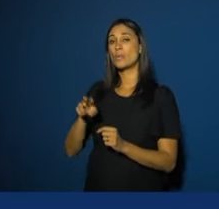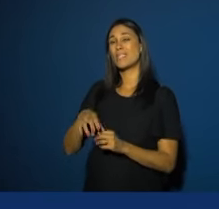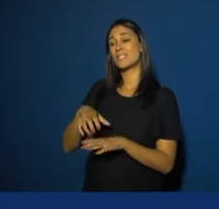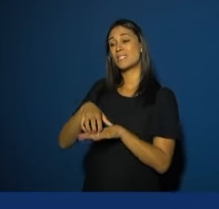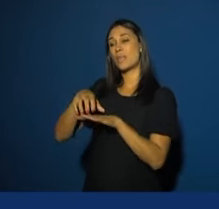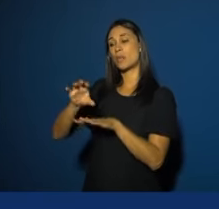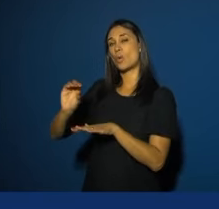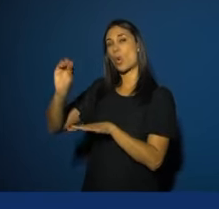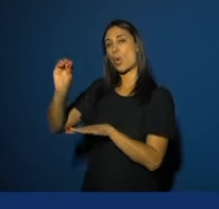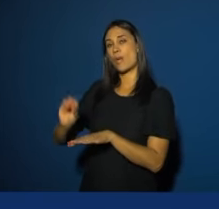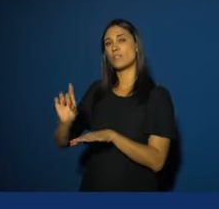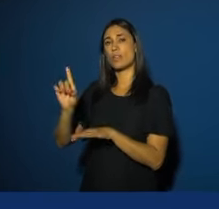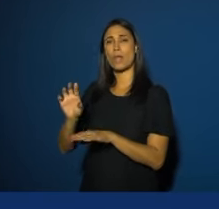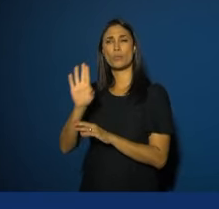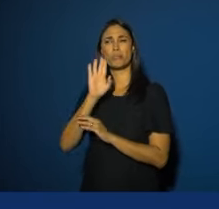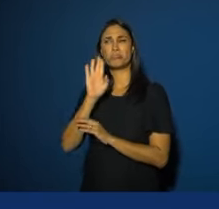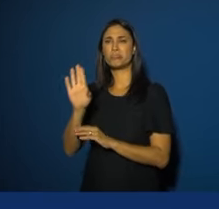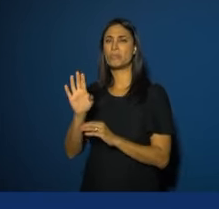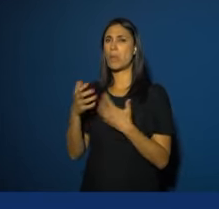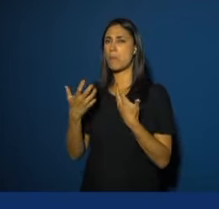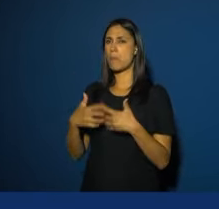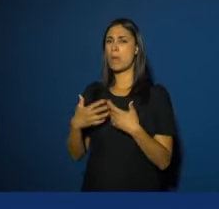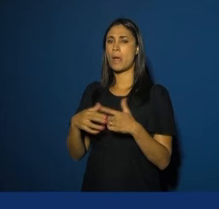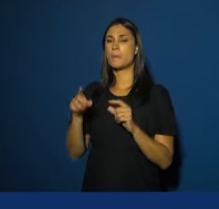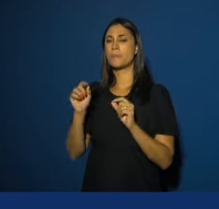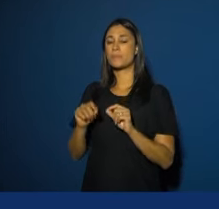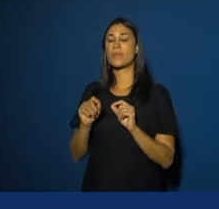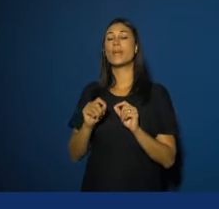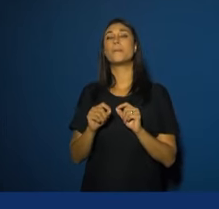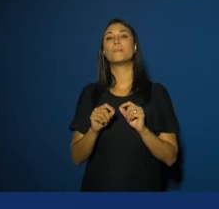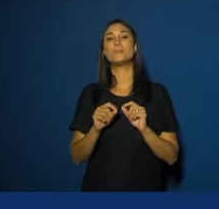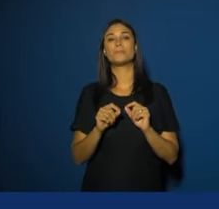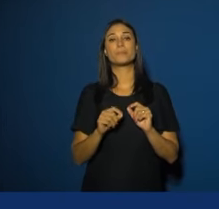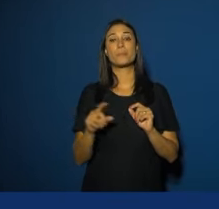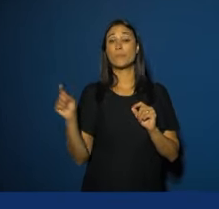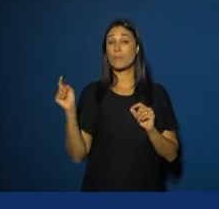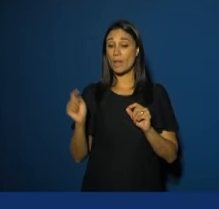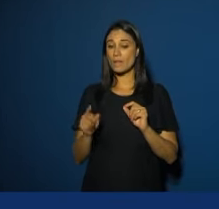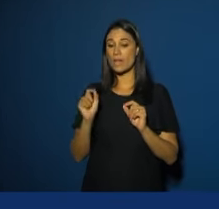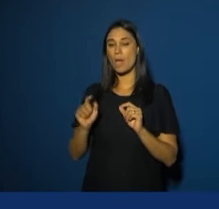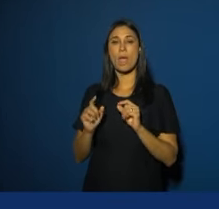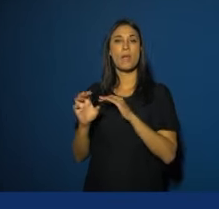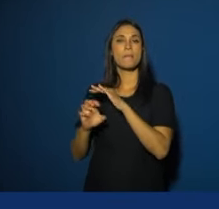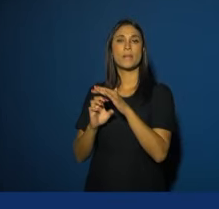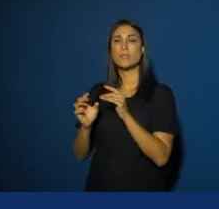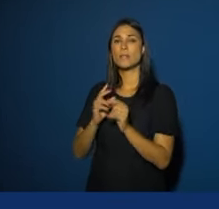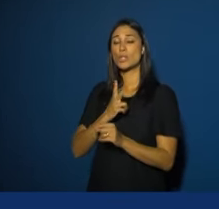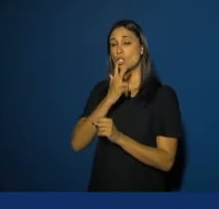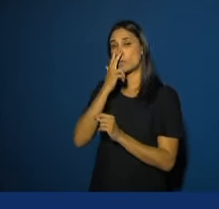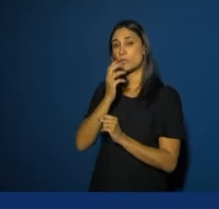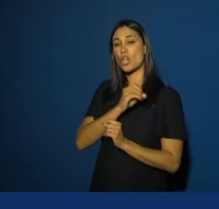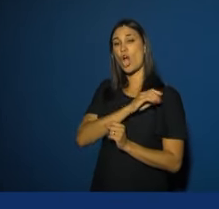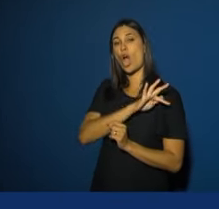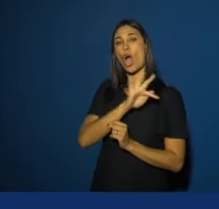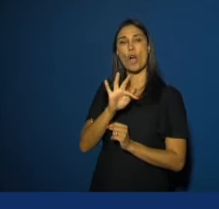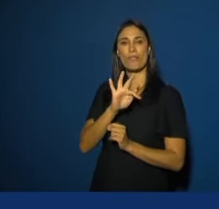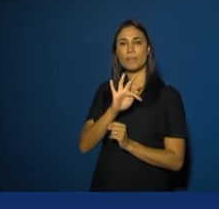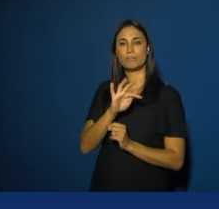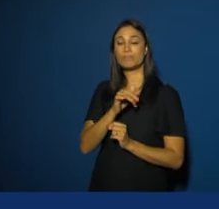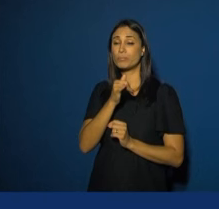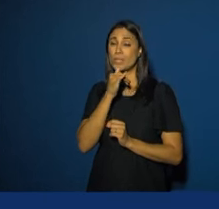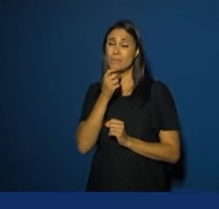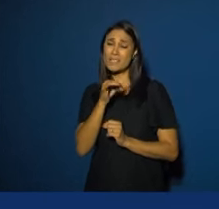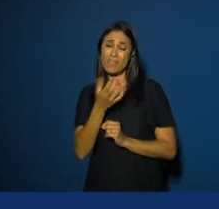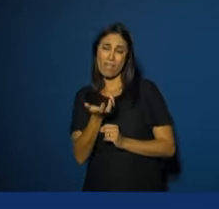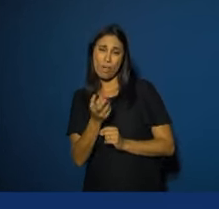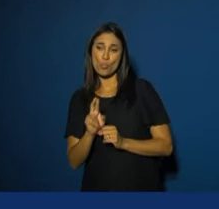por sinal, está um dos grandes motores do país, que é o agronegócio, esse é o mercado que nós chamamos de off-grid. Então, se alguém